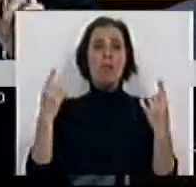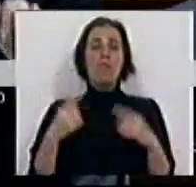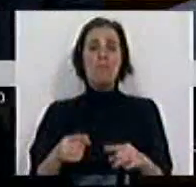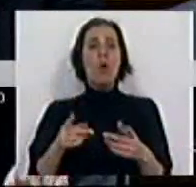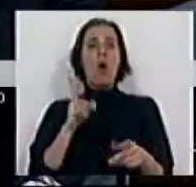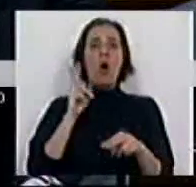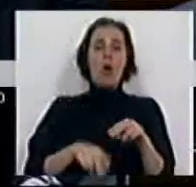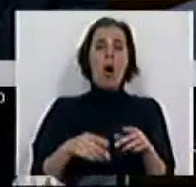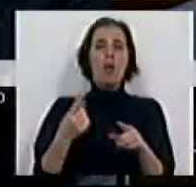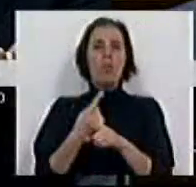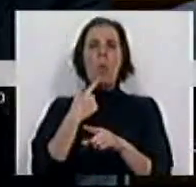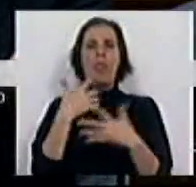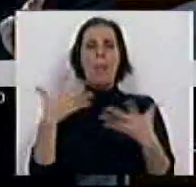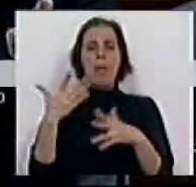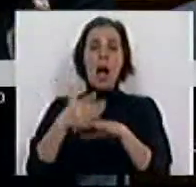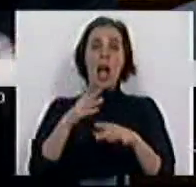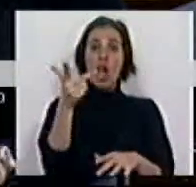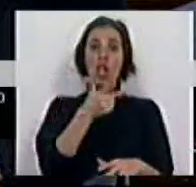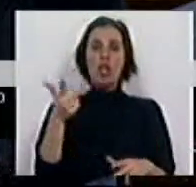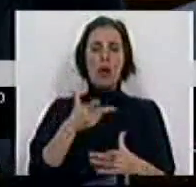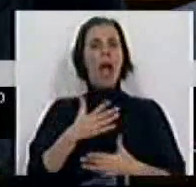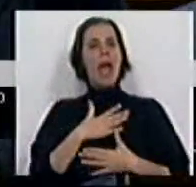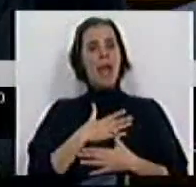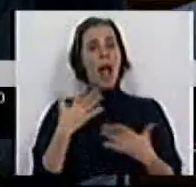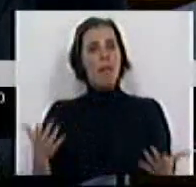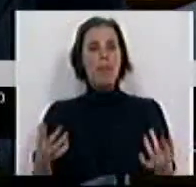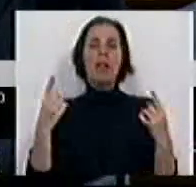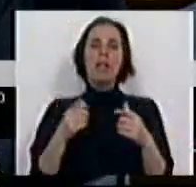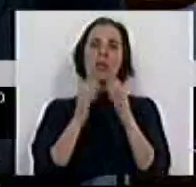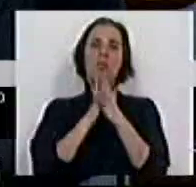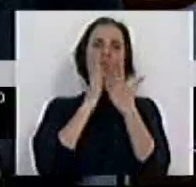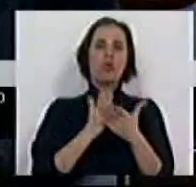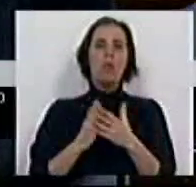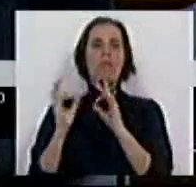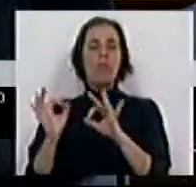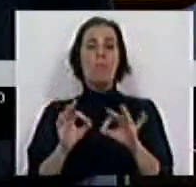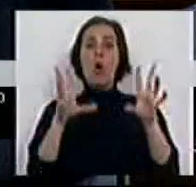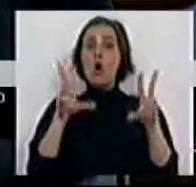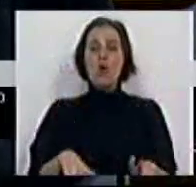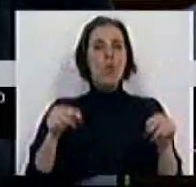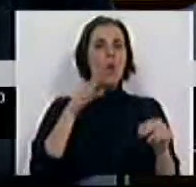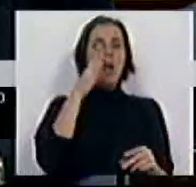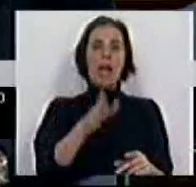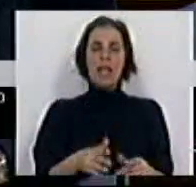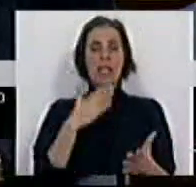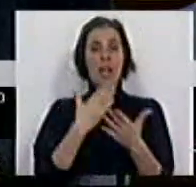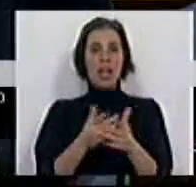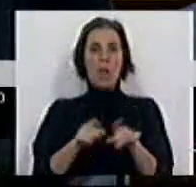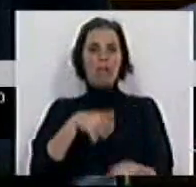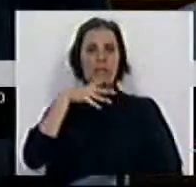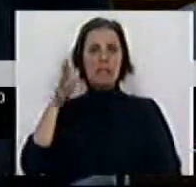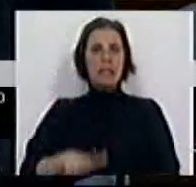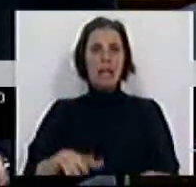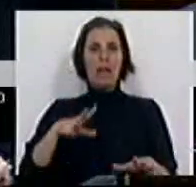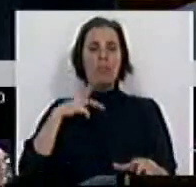iria cortar nas gorduras, que a Troika até era amiga e que tinha tudo estudado. Nunca disse que iria sangrar o país,